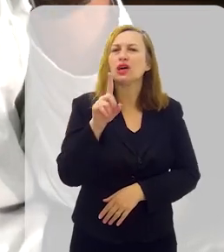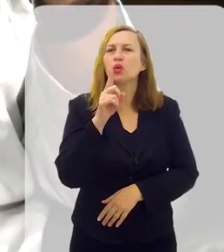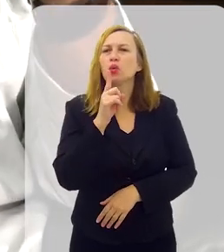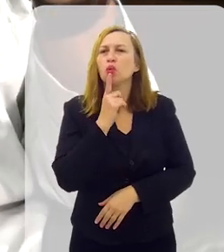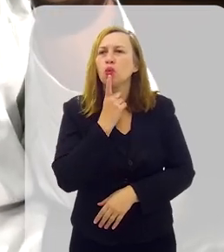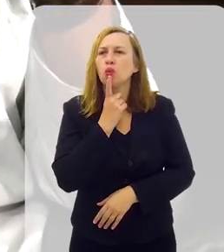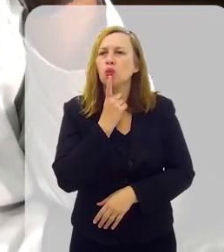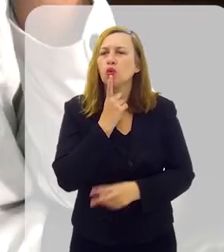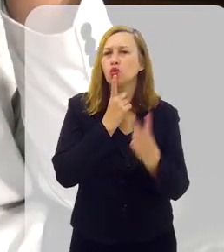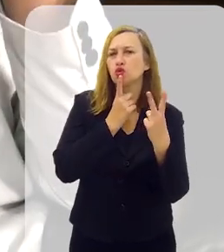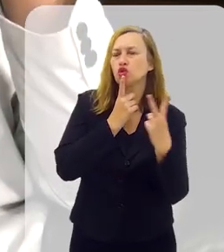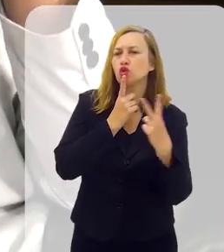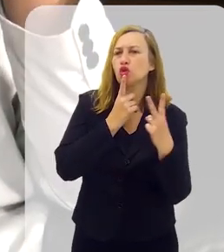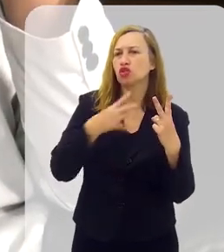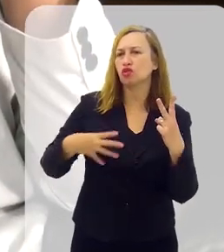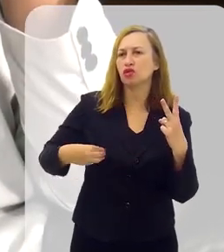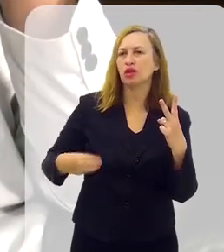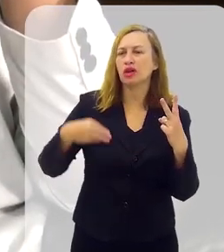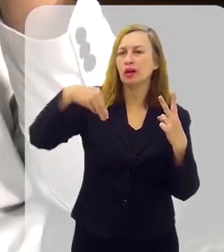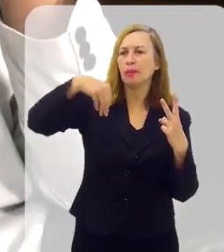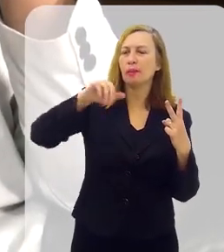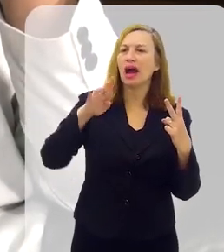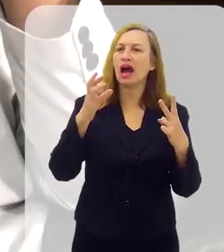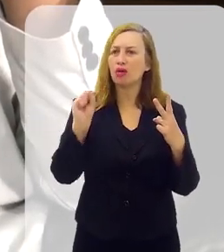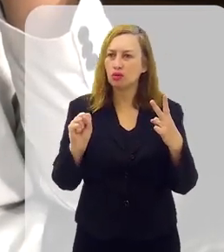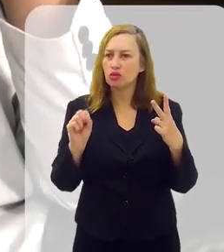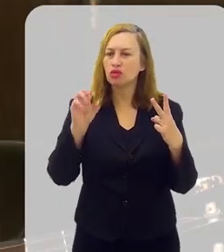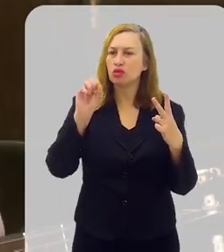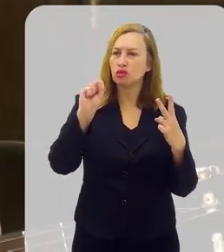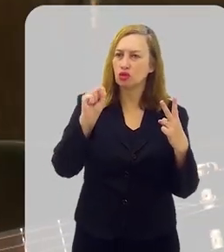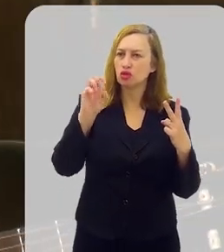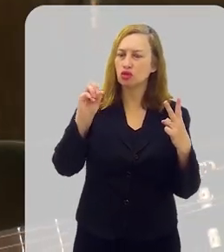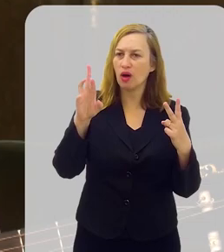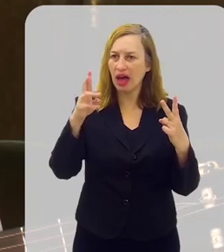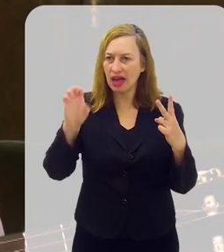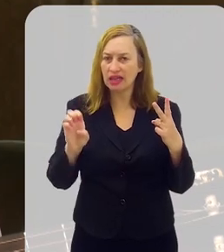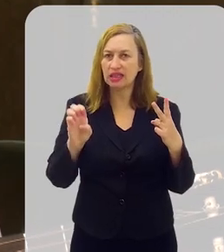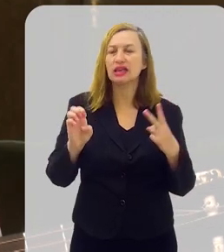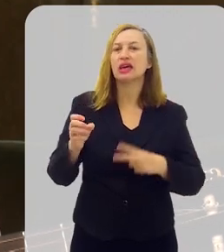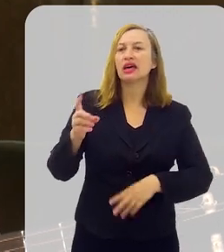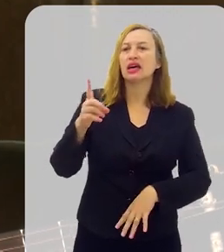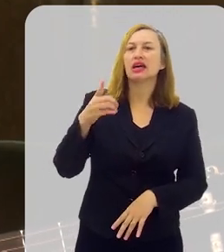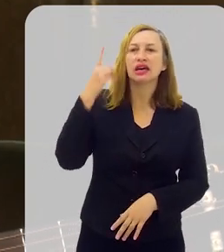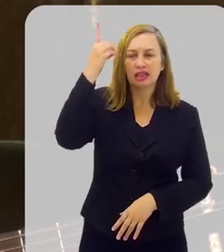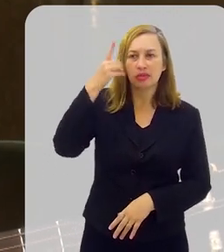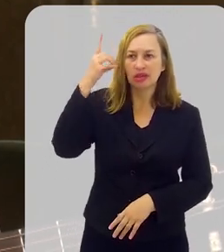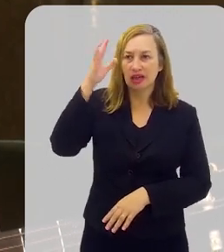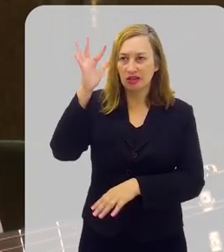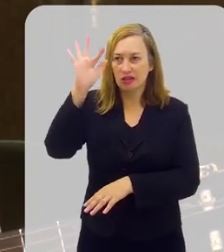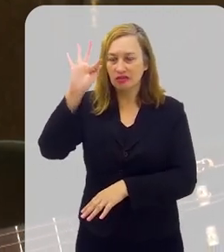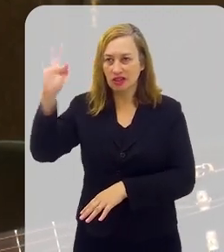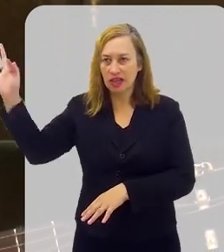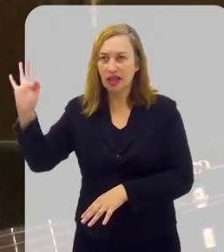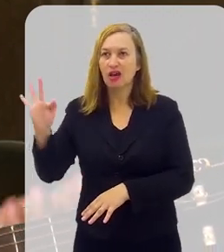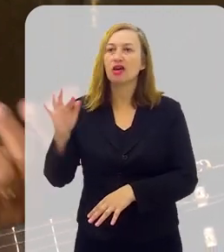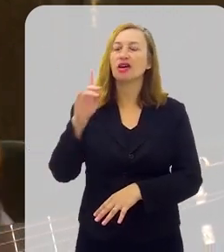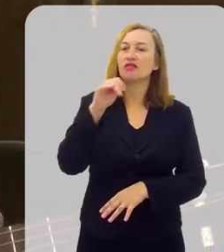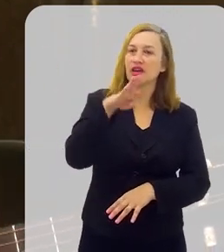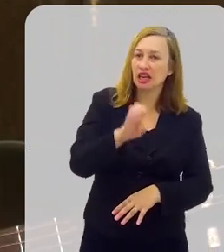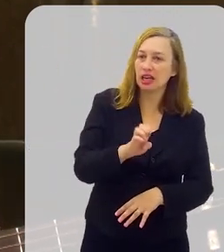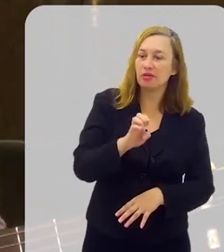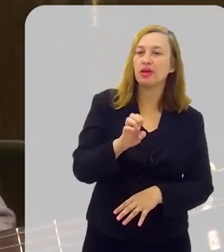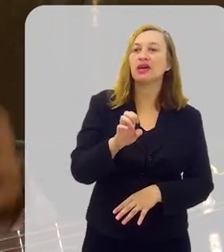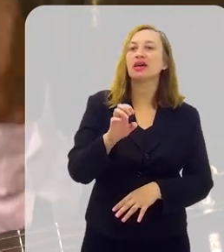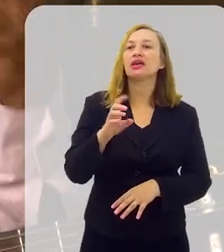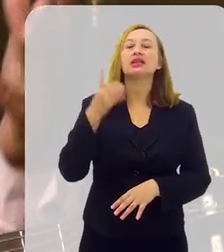Delhi. Um abraço também para o filho dele, que é o... E não são os dois filhos, uhum. Marcos Soares. Marcos Soares. Que é deputado